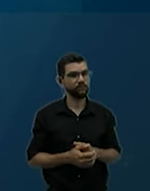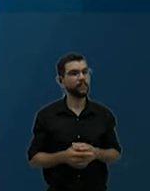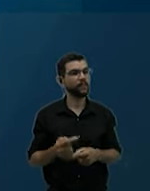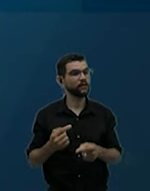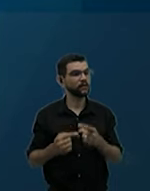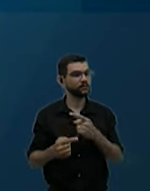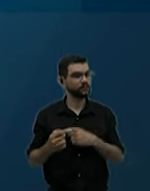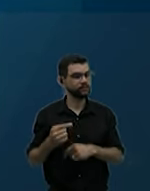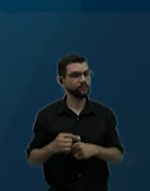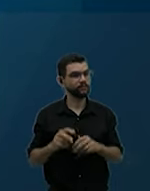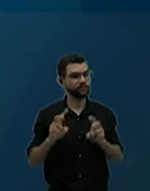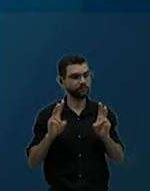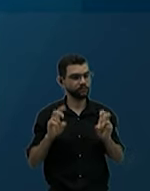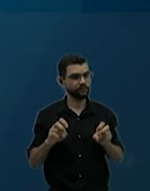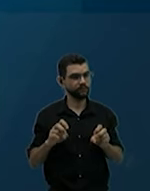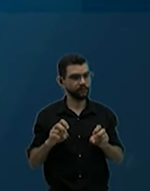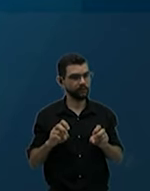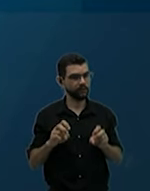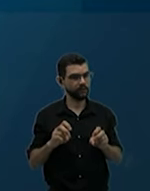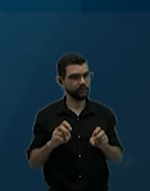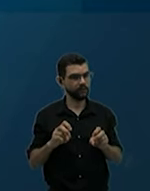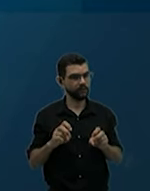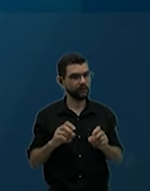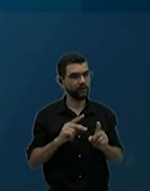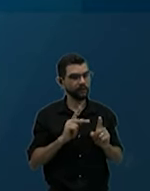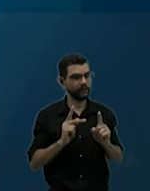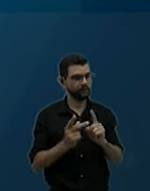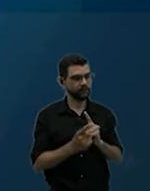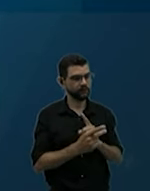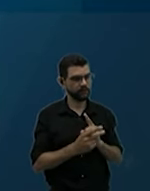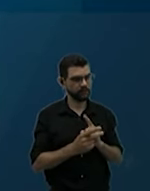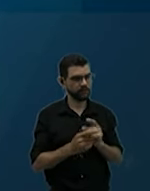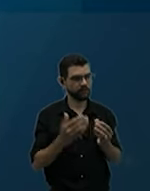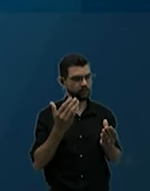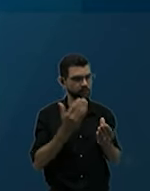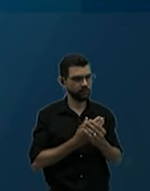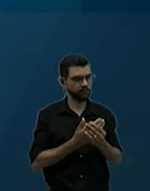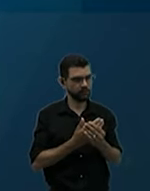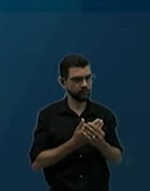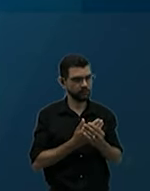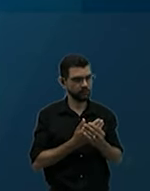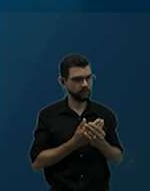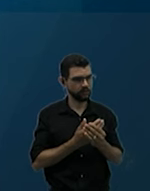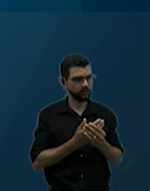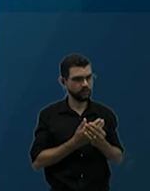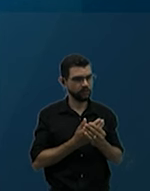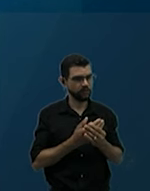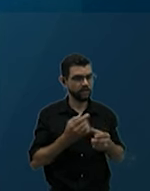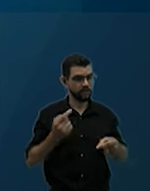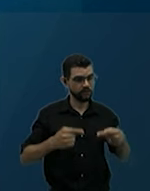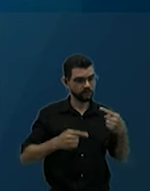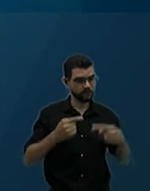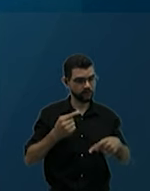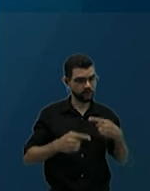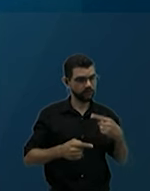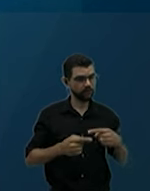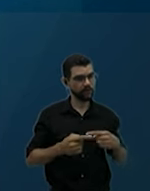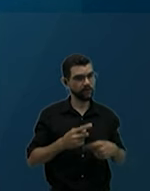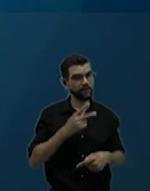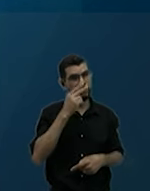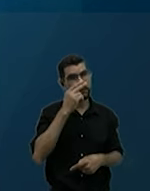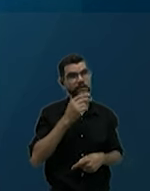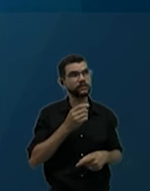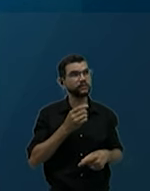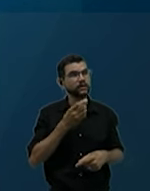processo, outrora tratado, se estava declarando, mas não constituindo o direito.